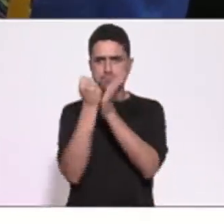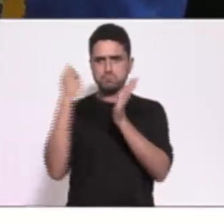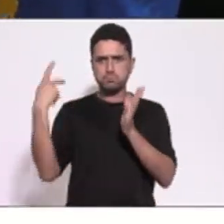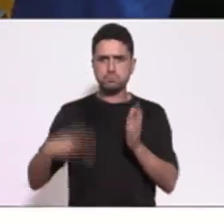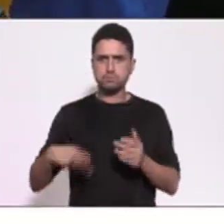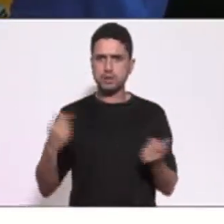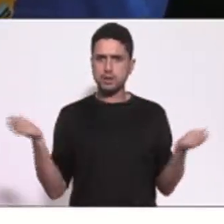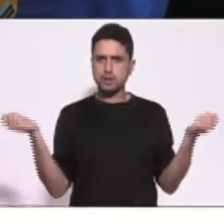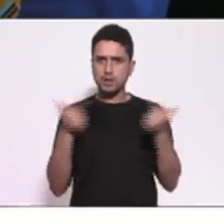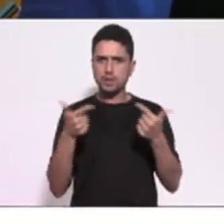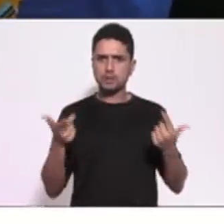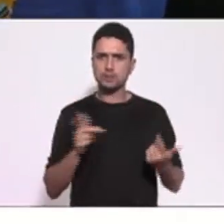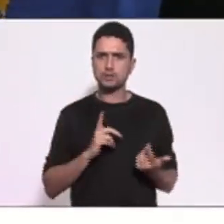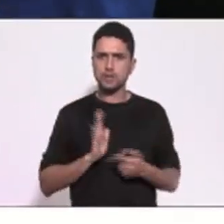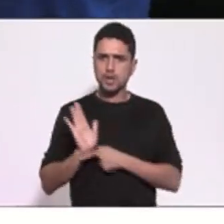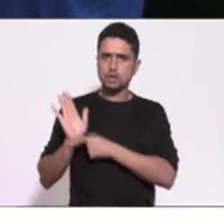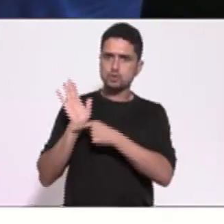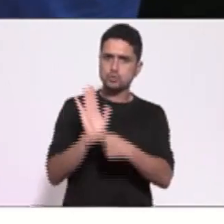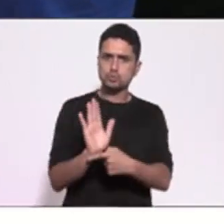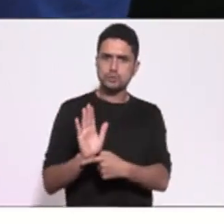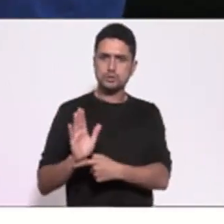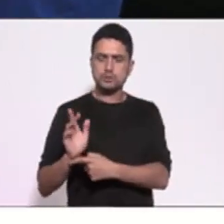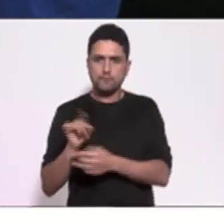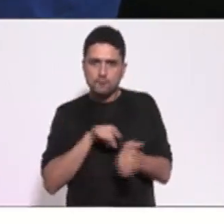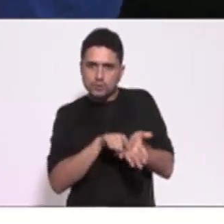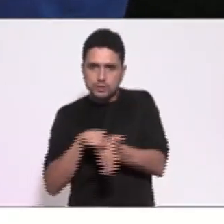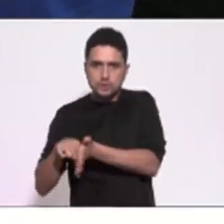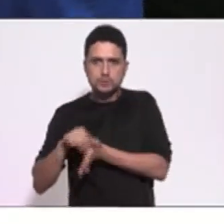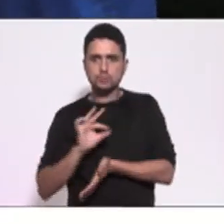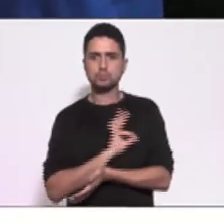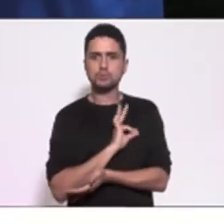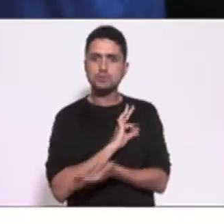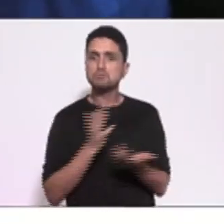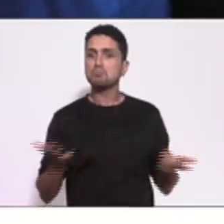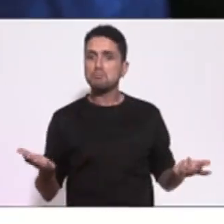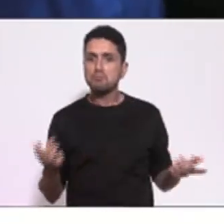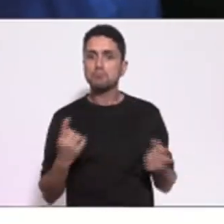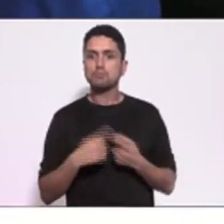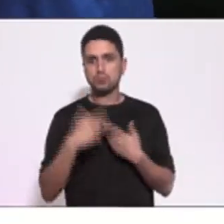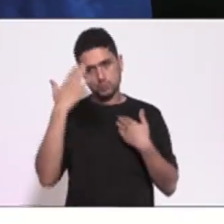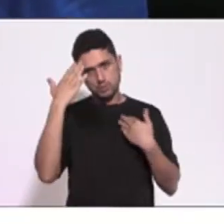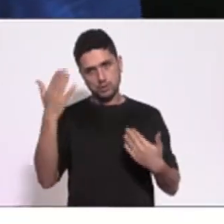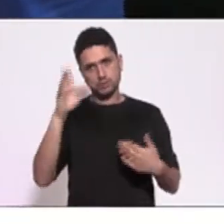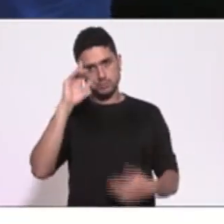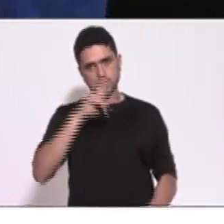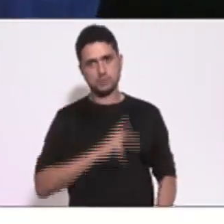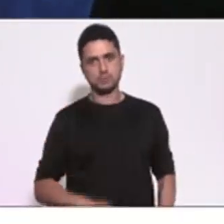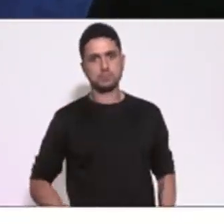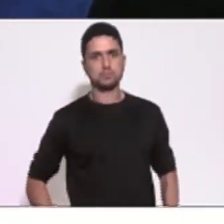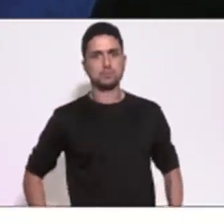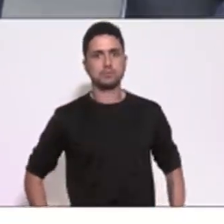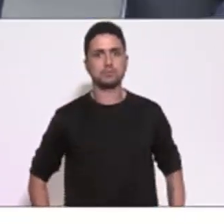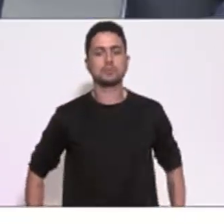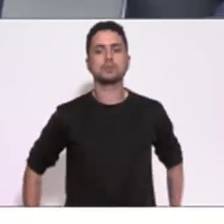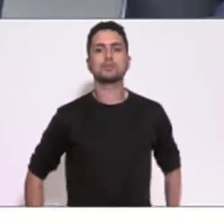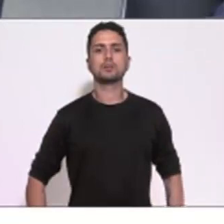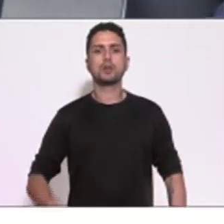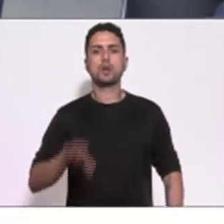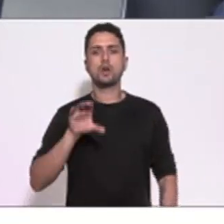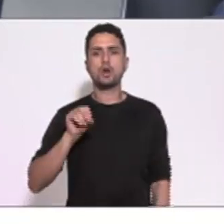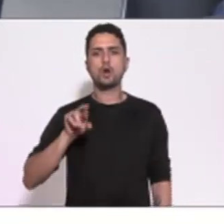também, com os destinos das investigações e prioridades das investigações. Muito obrigada, senhor presidente. Questão de ordem, senhor